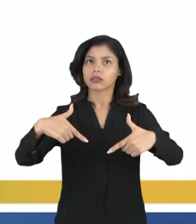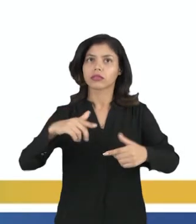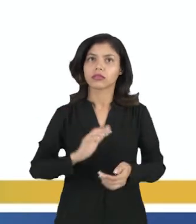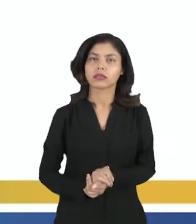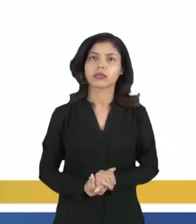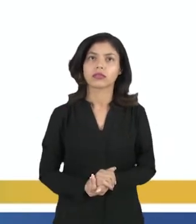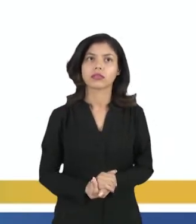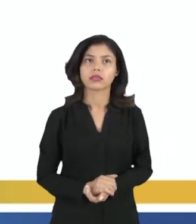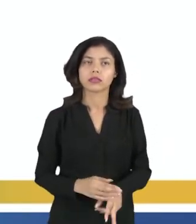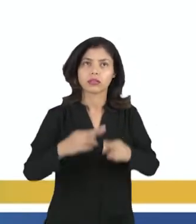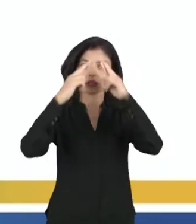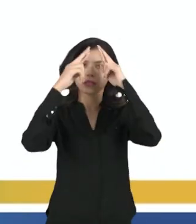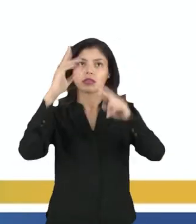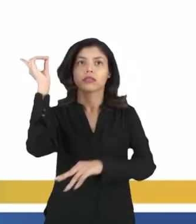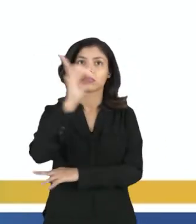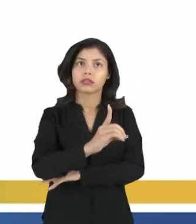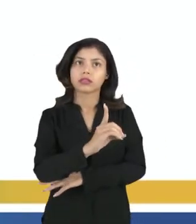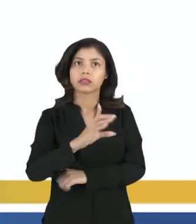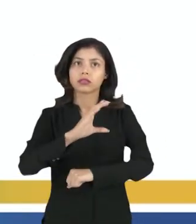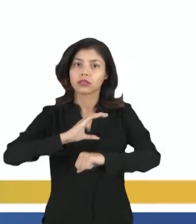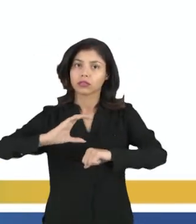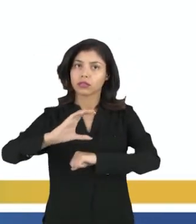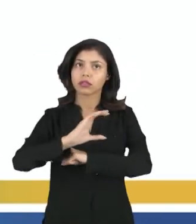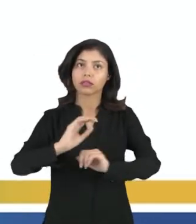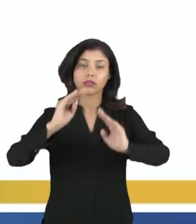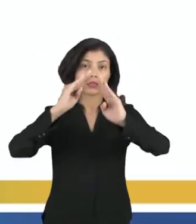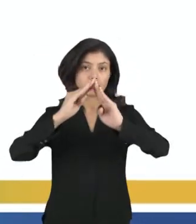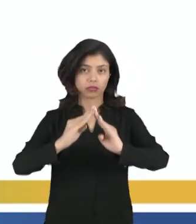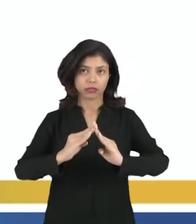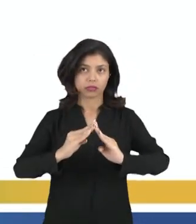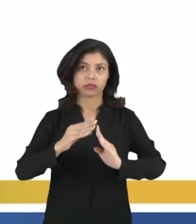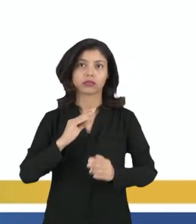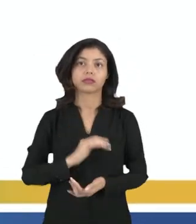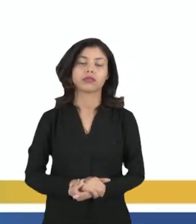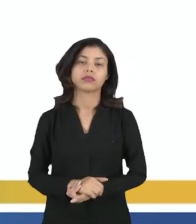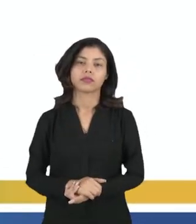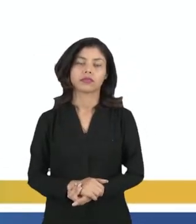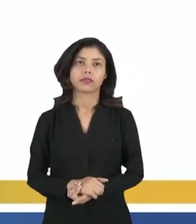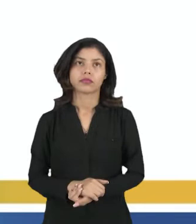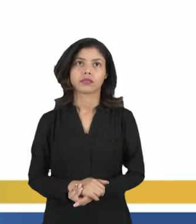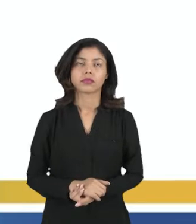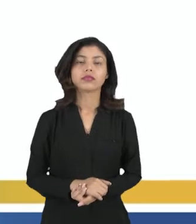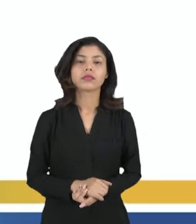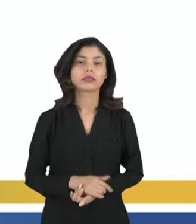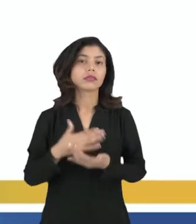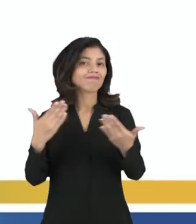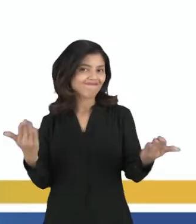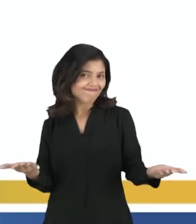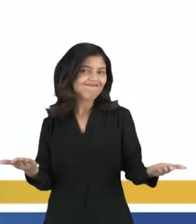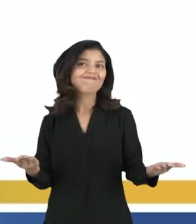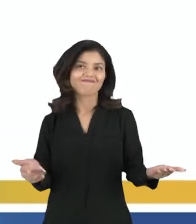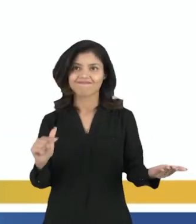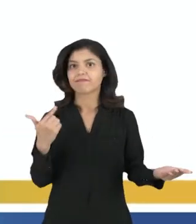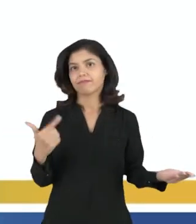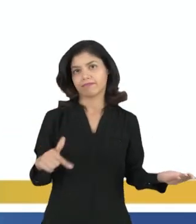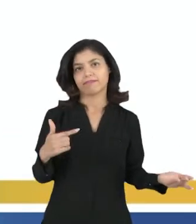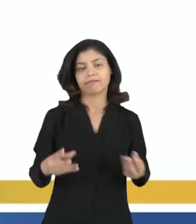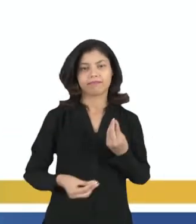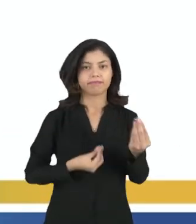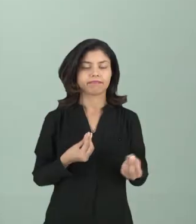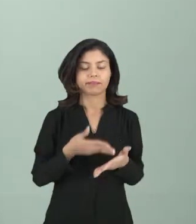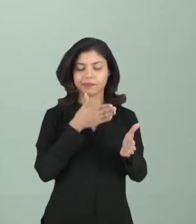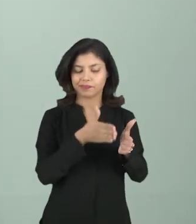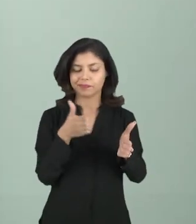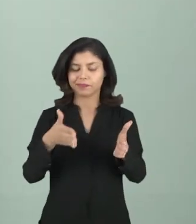é a luta pelo respeito ao direito constitucional de moradia. Infelizmente,